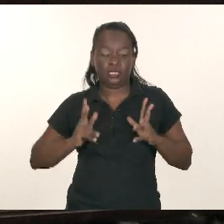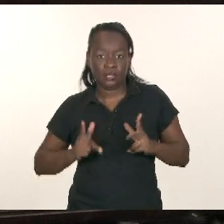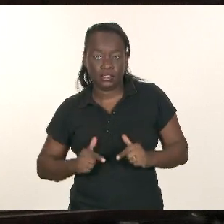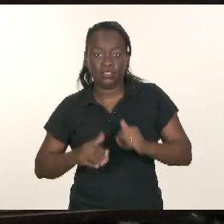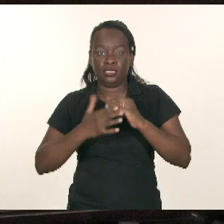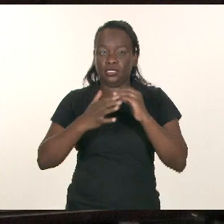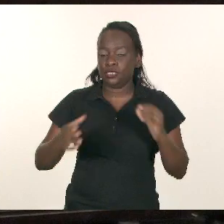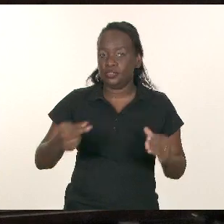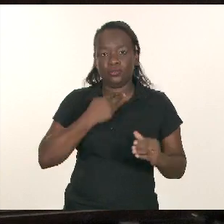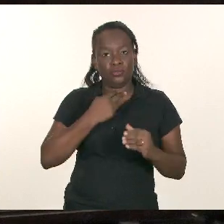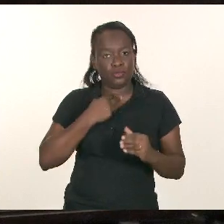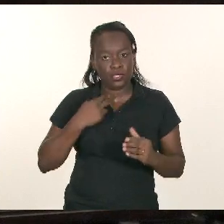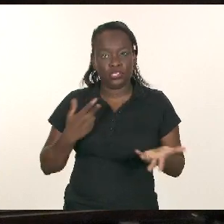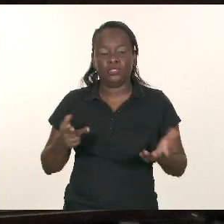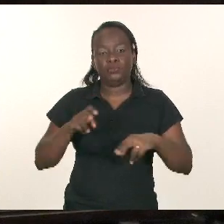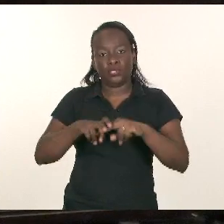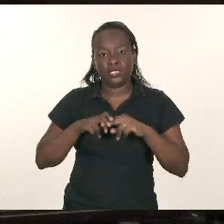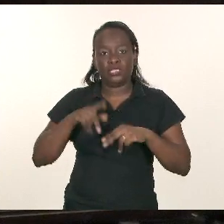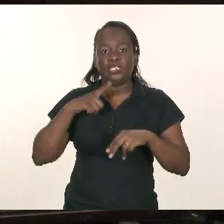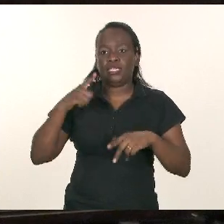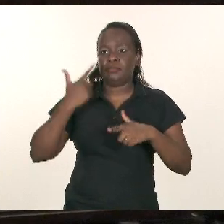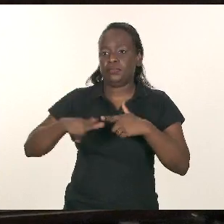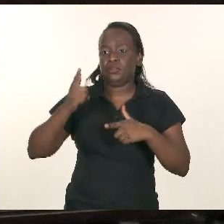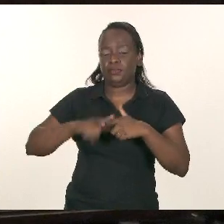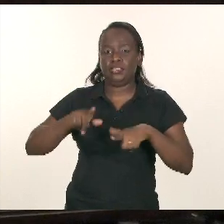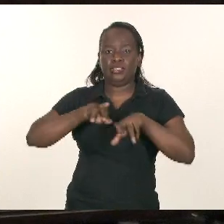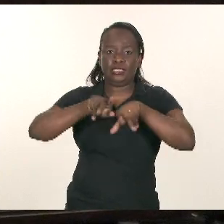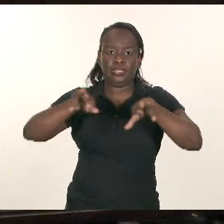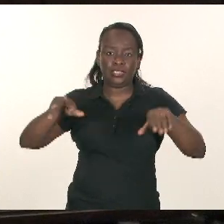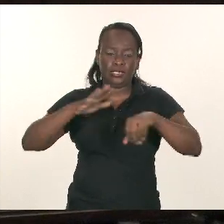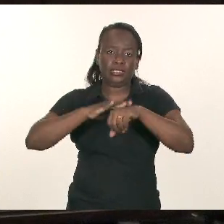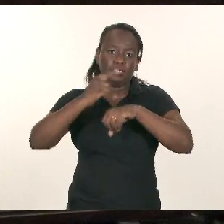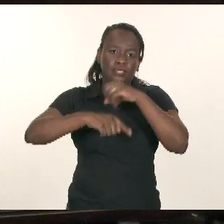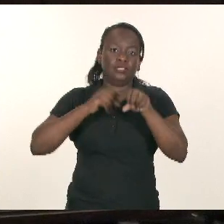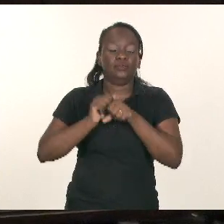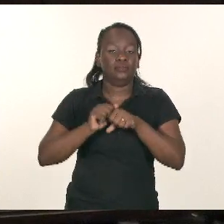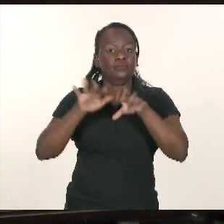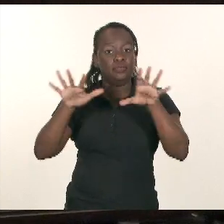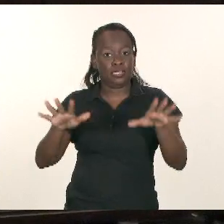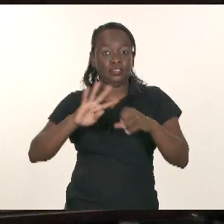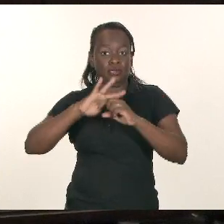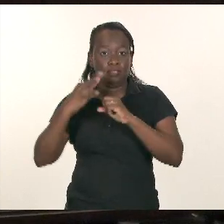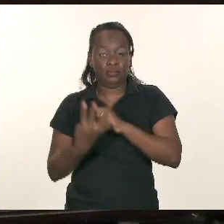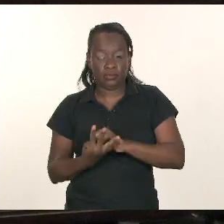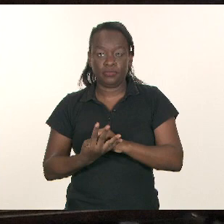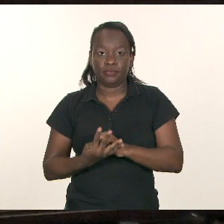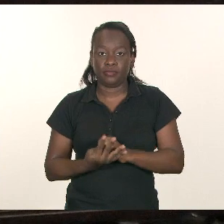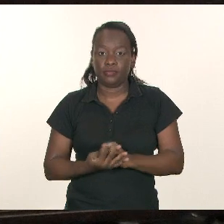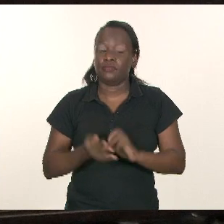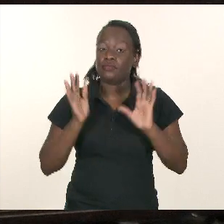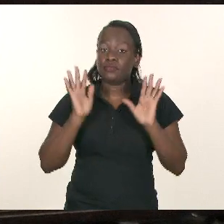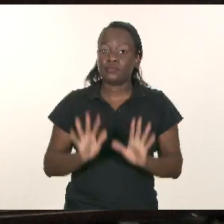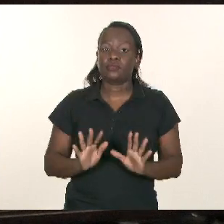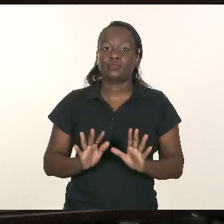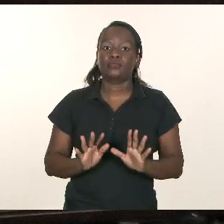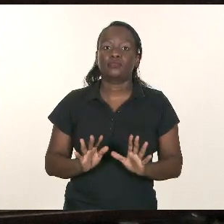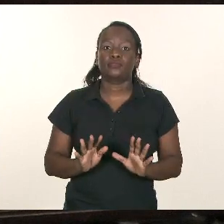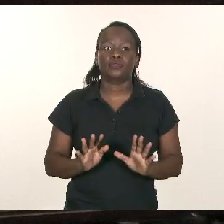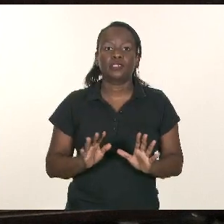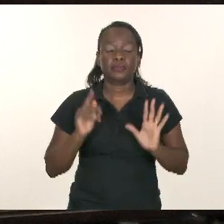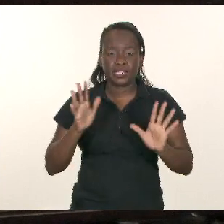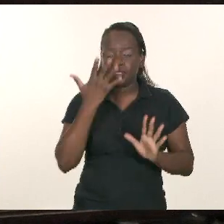não pôde acontecer em meio à calamidade, em meio à pandemia do Covid-19, mas